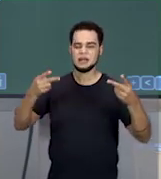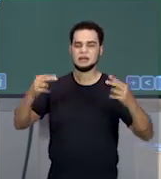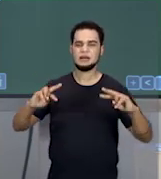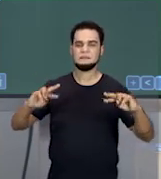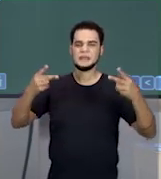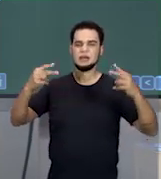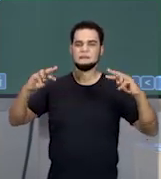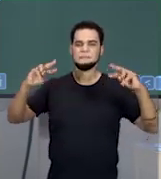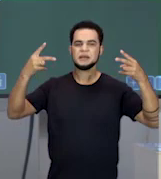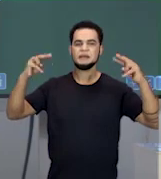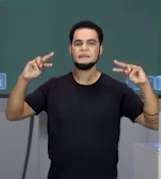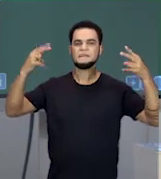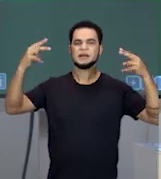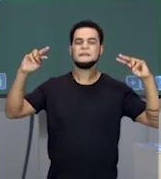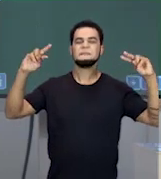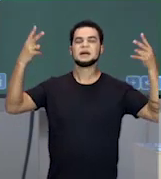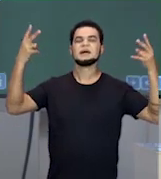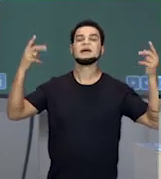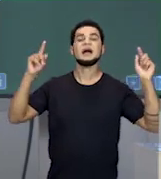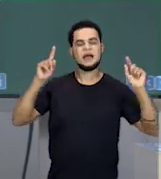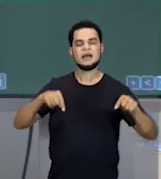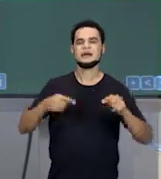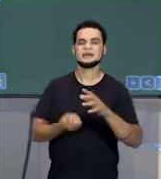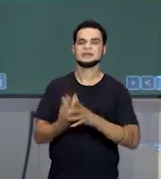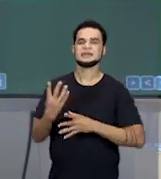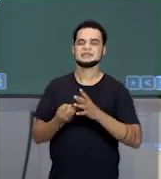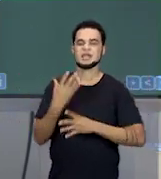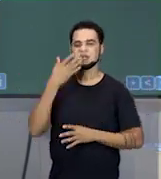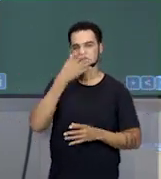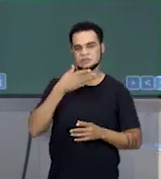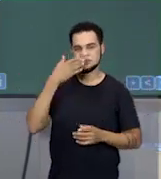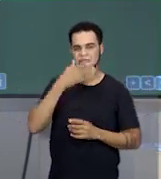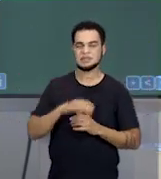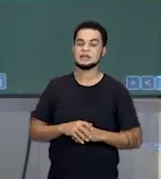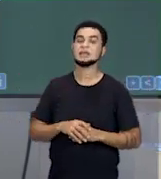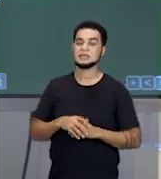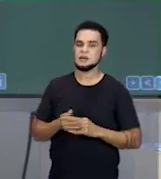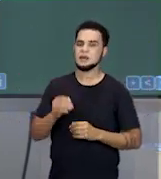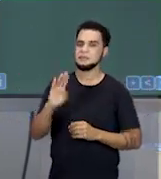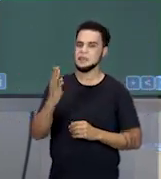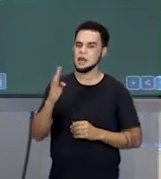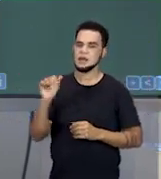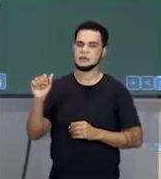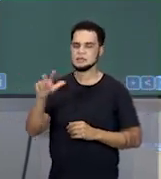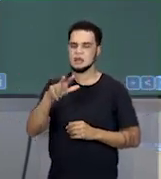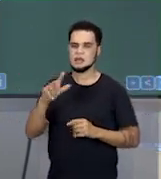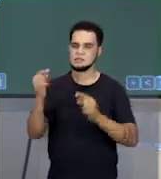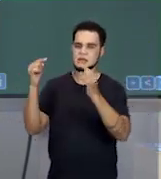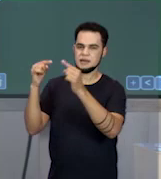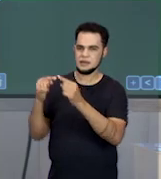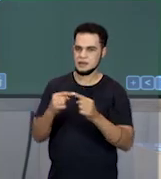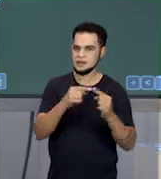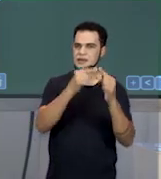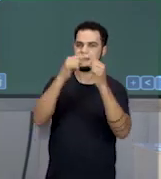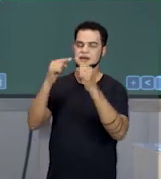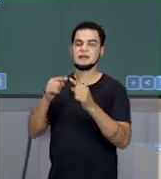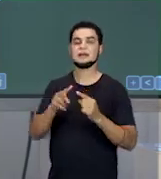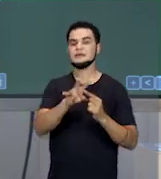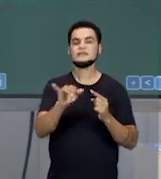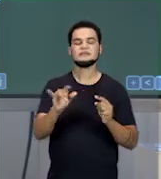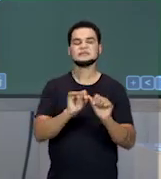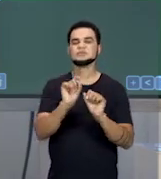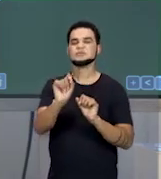proteína, que no caso aí vai ser a insulina. Essas bactérias, novas bactérias aqui recombinadas, elas vão o quê?